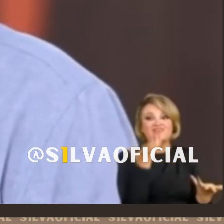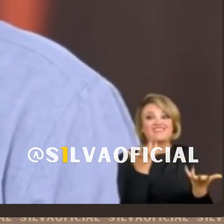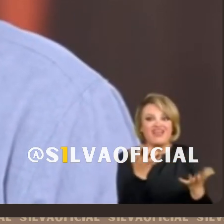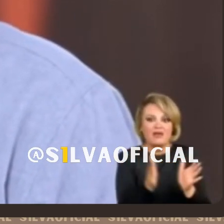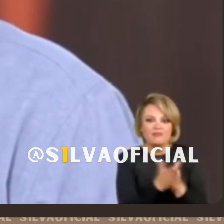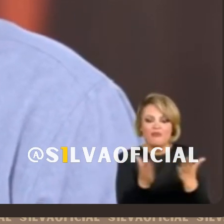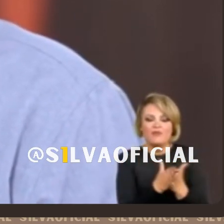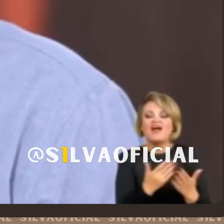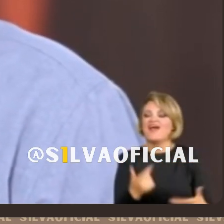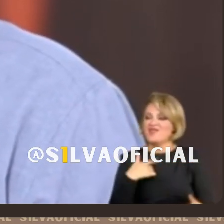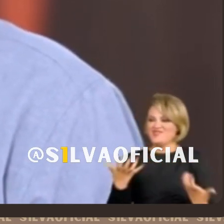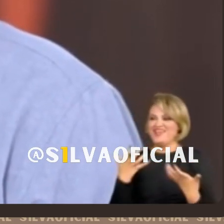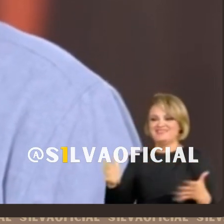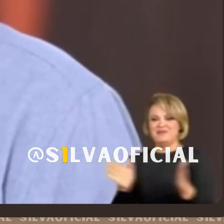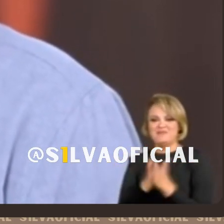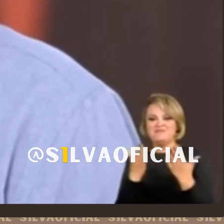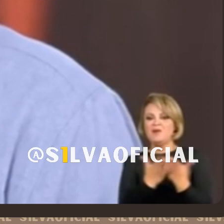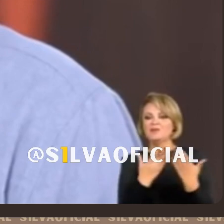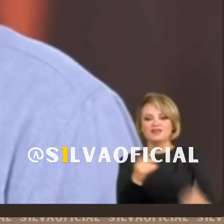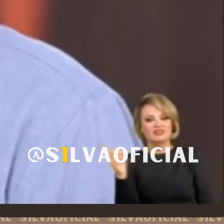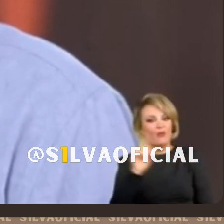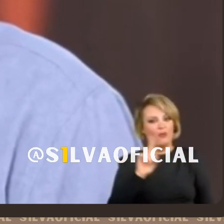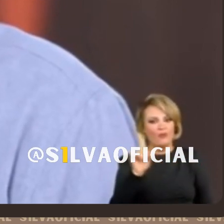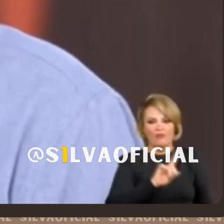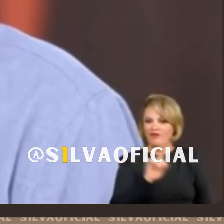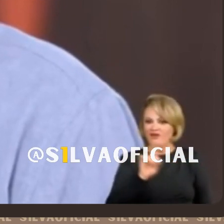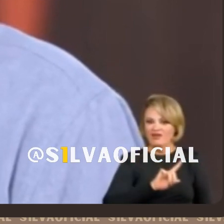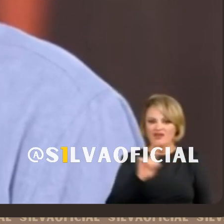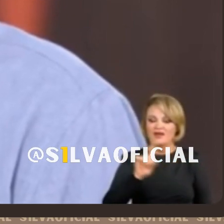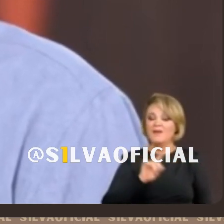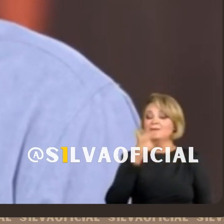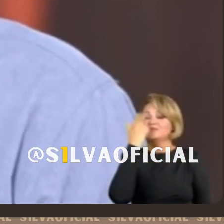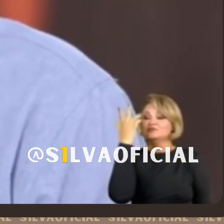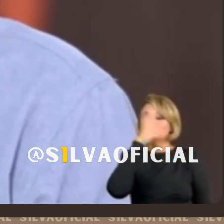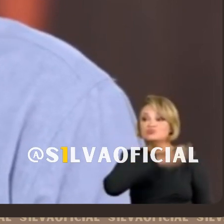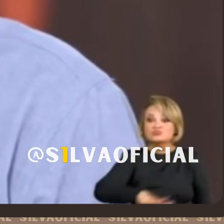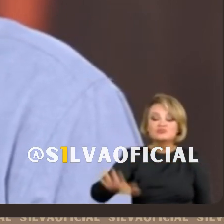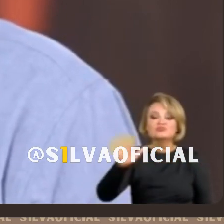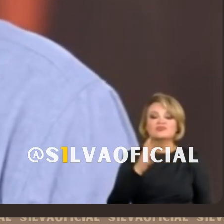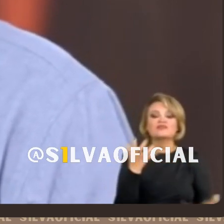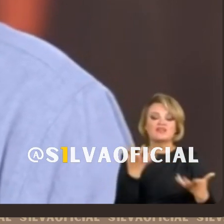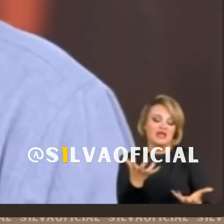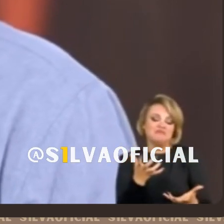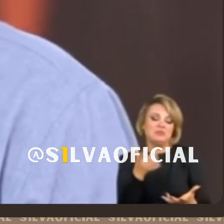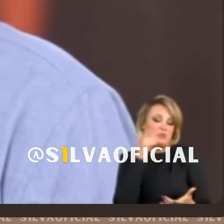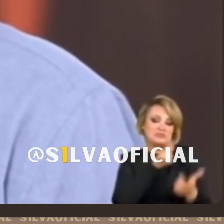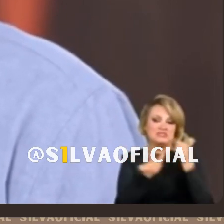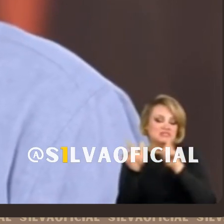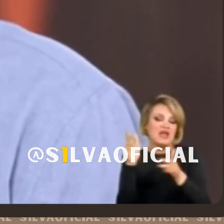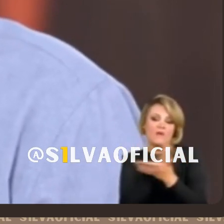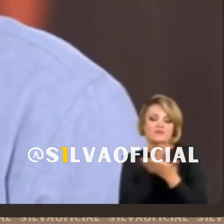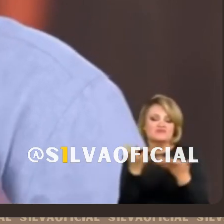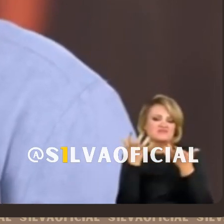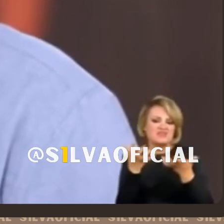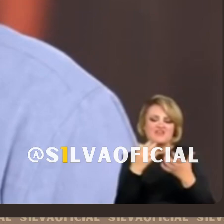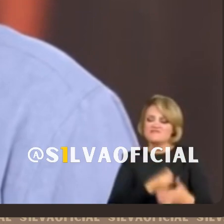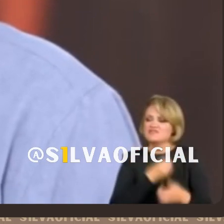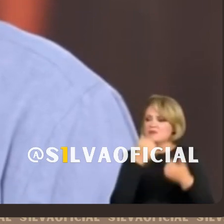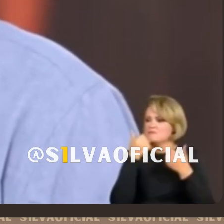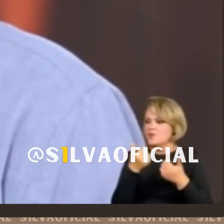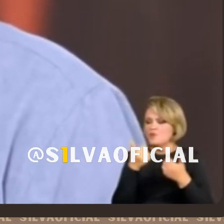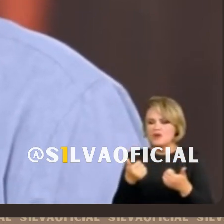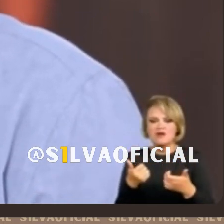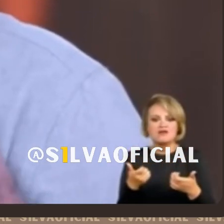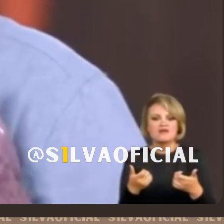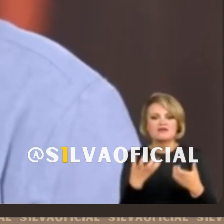Todo mundo quer ter alguma coisa na vida. Todo mundo quer viver bem. Todo mundo quer ter, sabe, tranquilidade na vida. Todo mundo quer